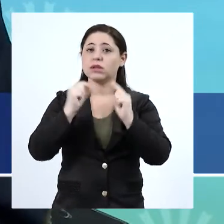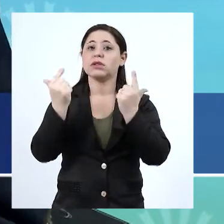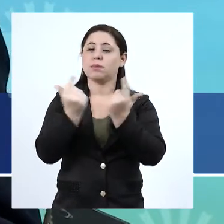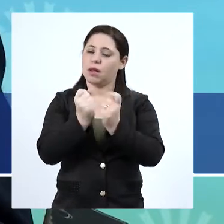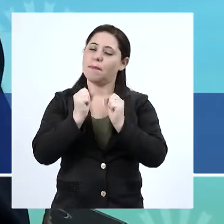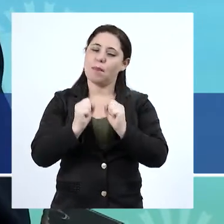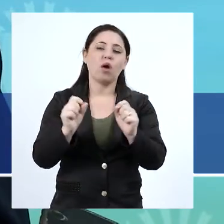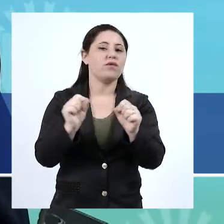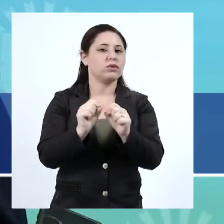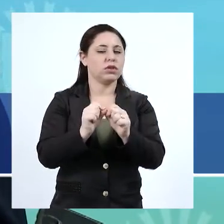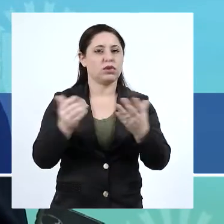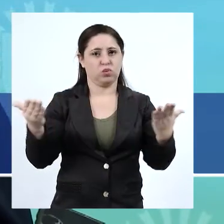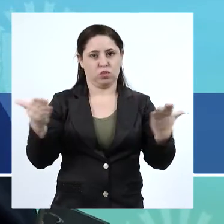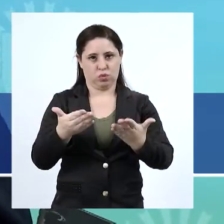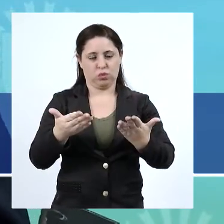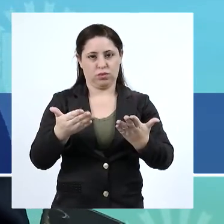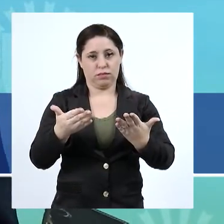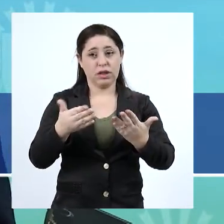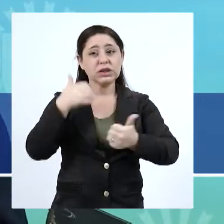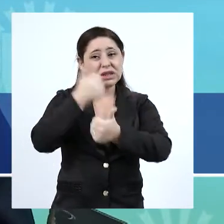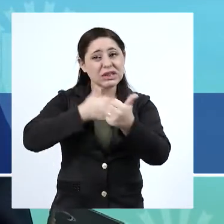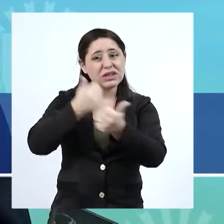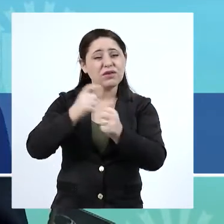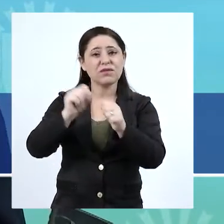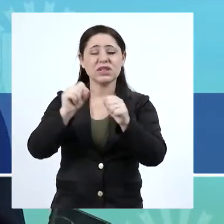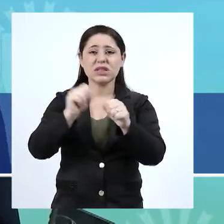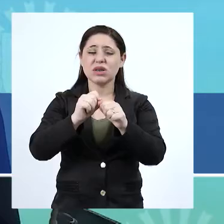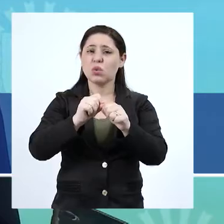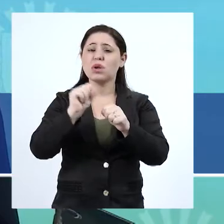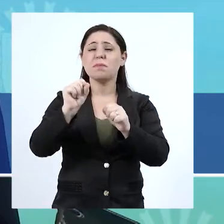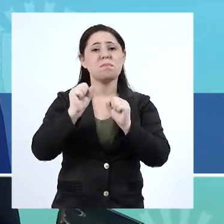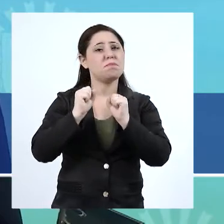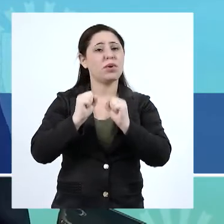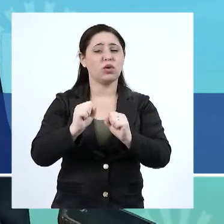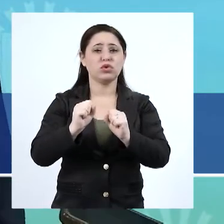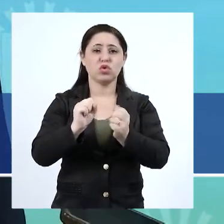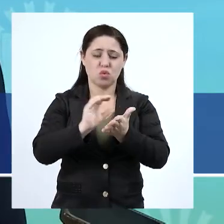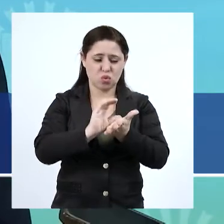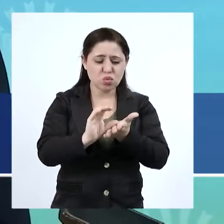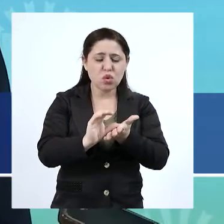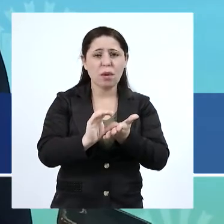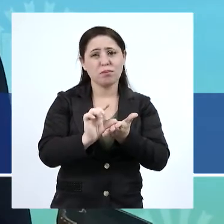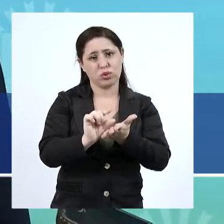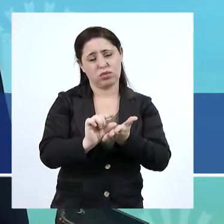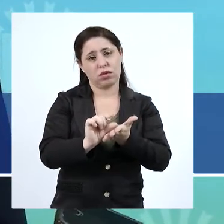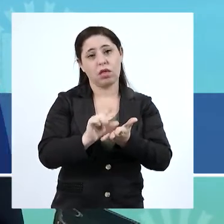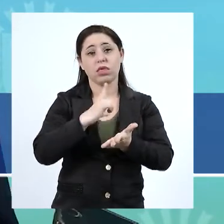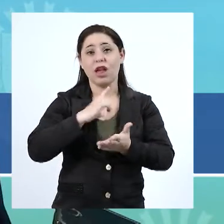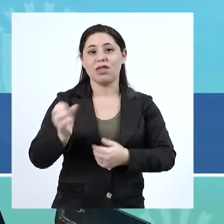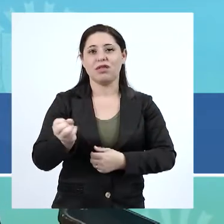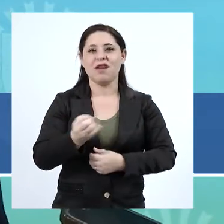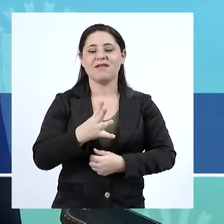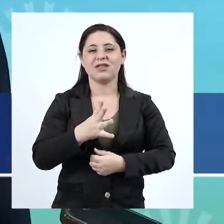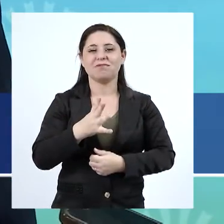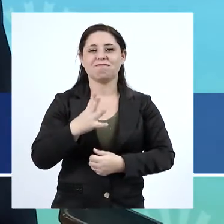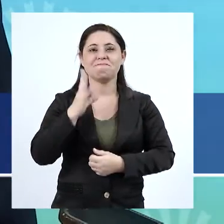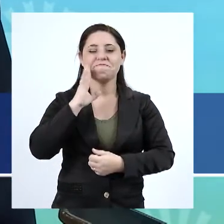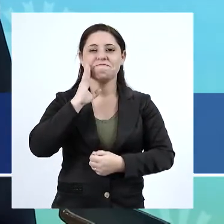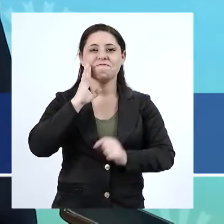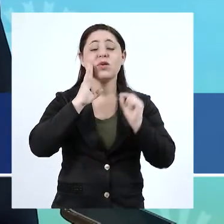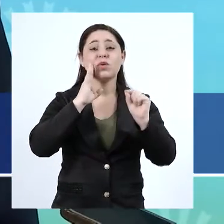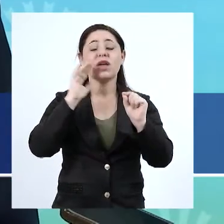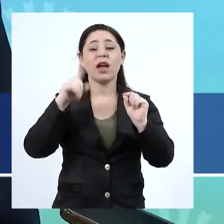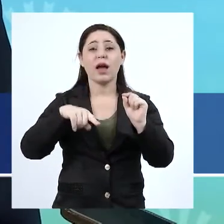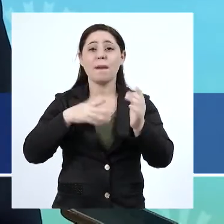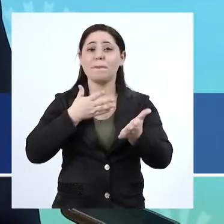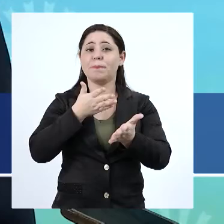É o que a Assembleia está podendo fazer. A gente está tentando fazer o máximo possível dentro dos poucos recursos que nós temos. Temos uma novidade